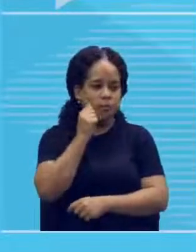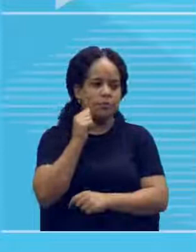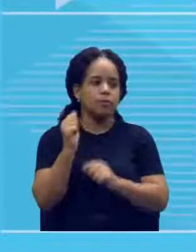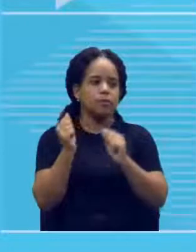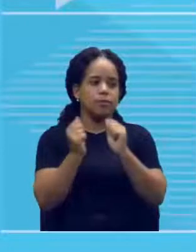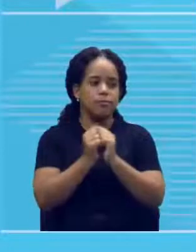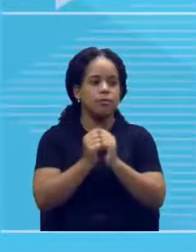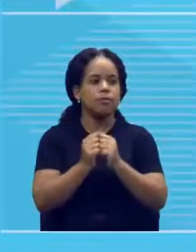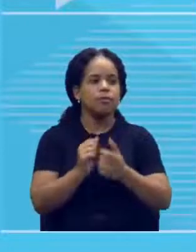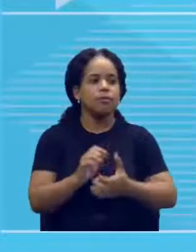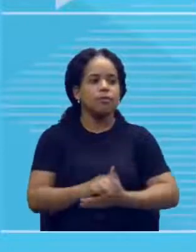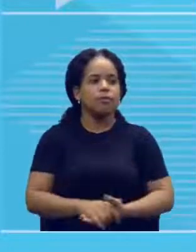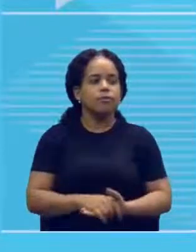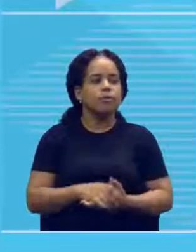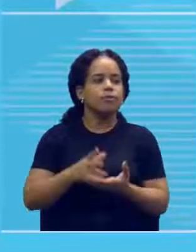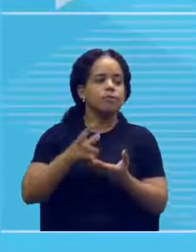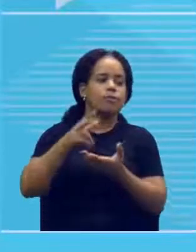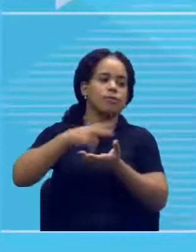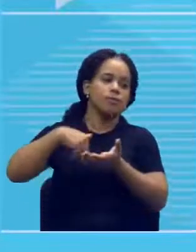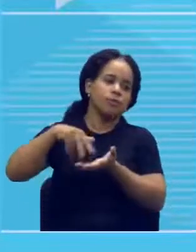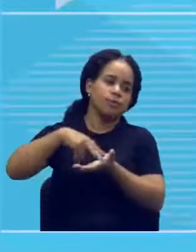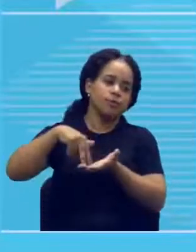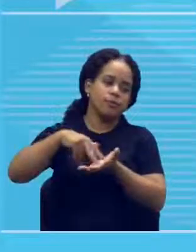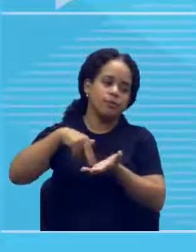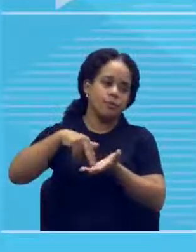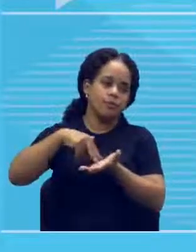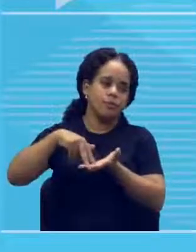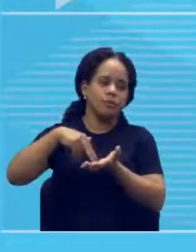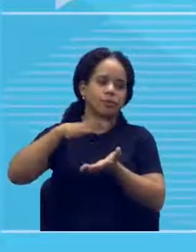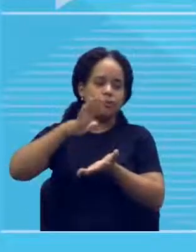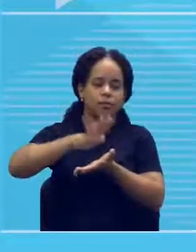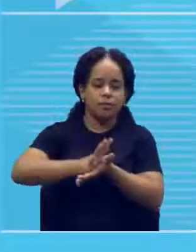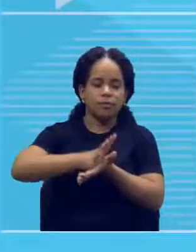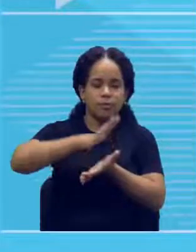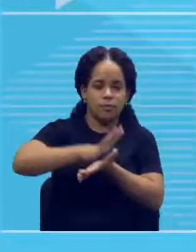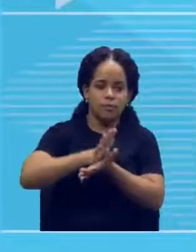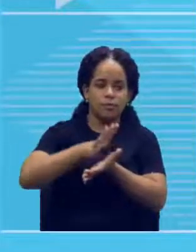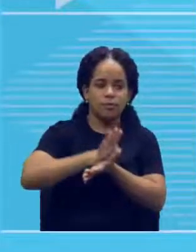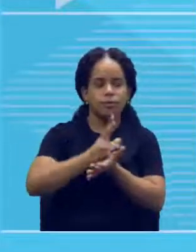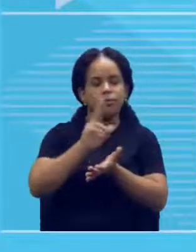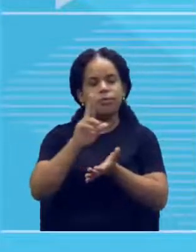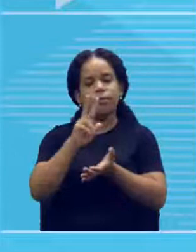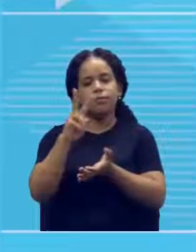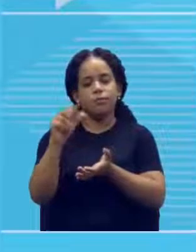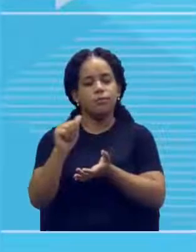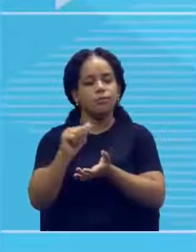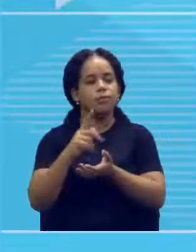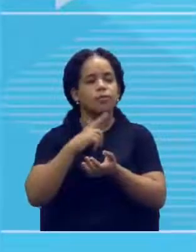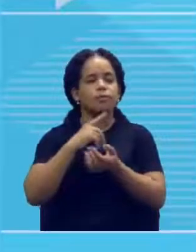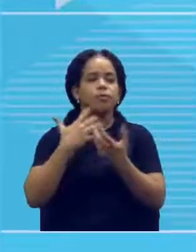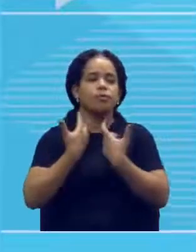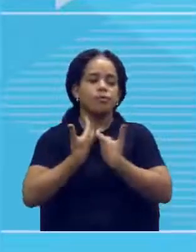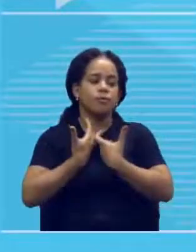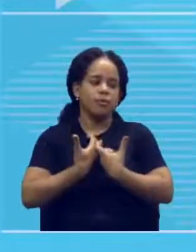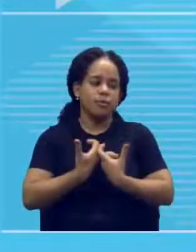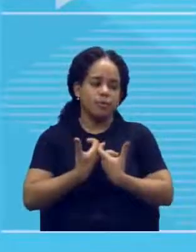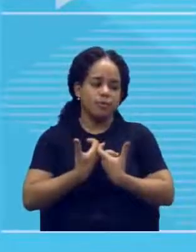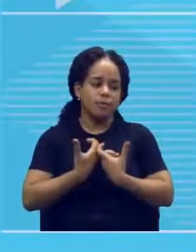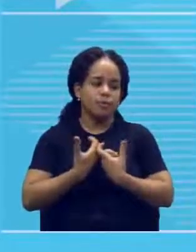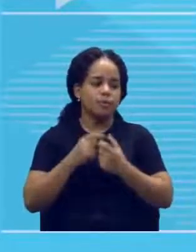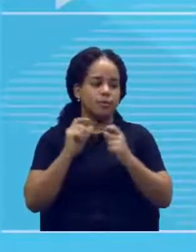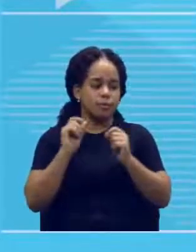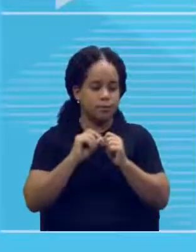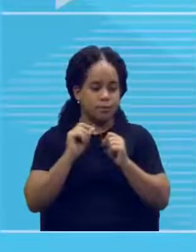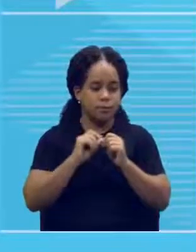Andressa, dançando, pisando a uva, fazendo vinho. E aí a gente se cansava. Logo